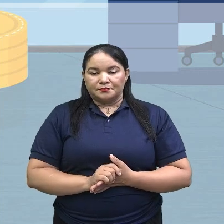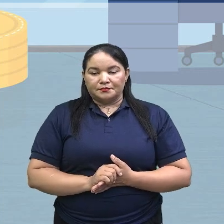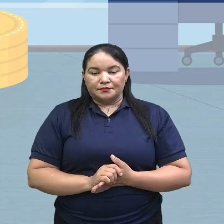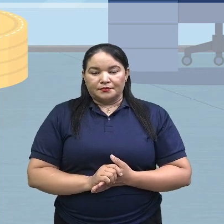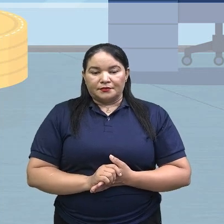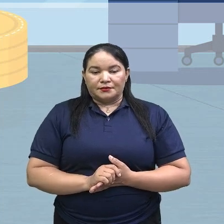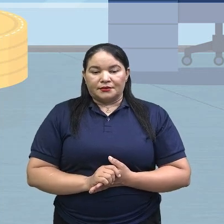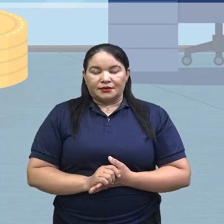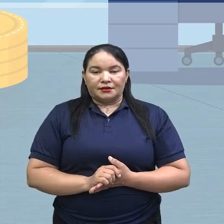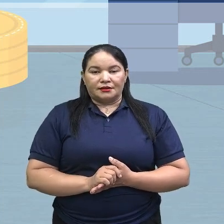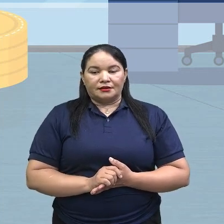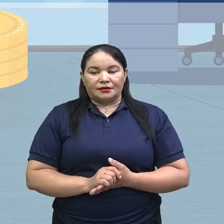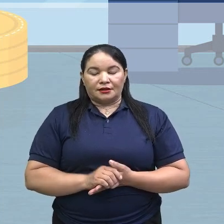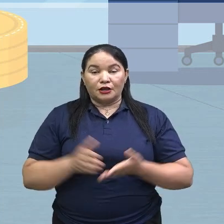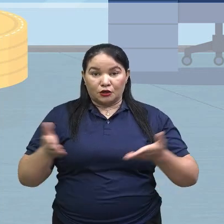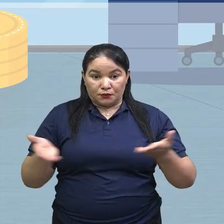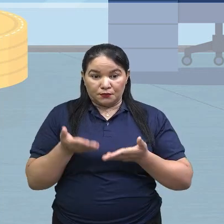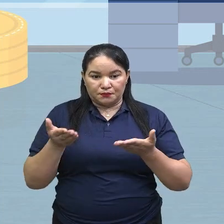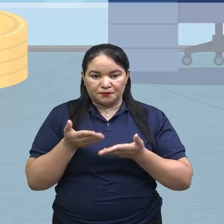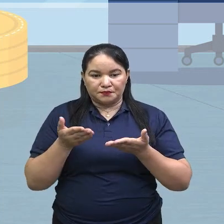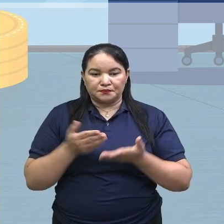lá. Aqui,